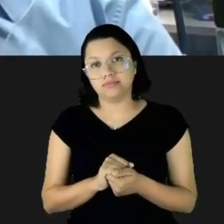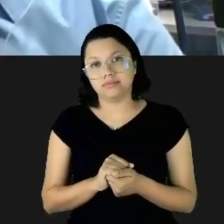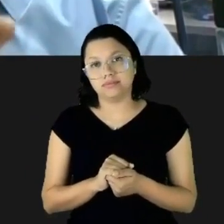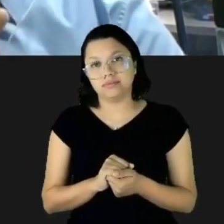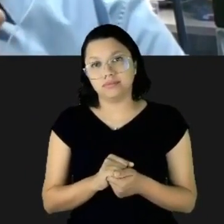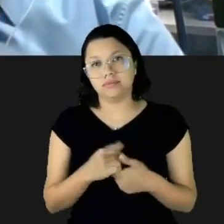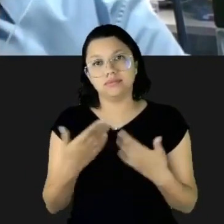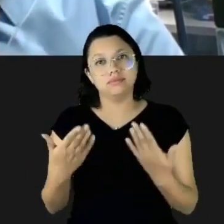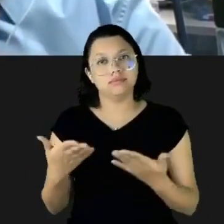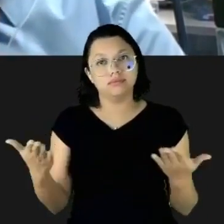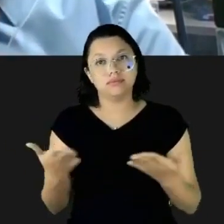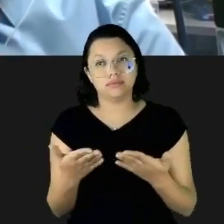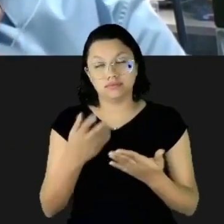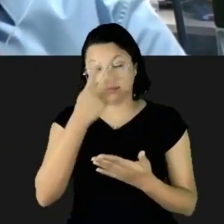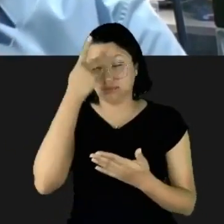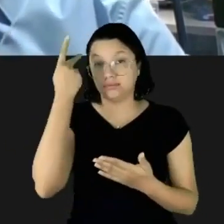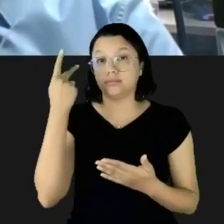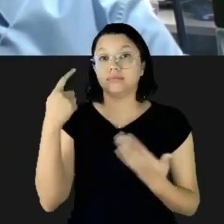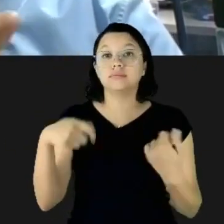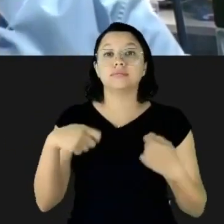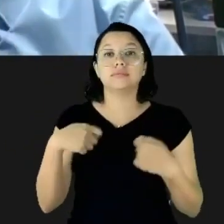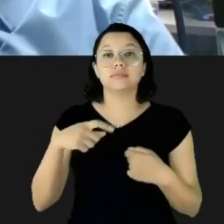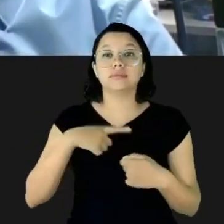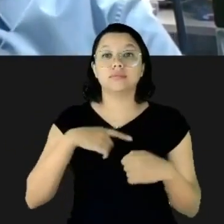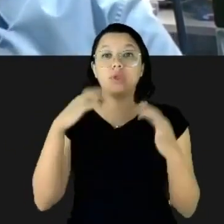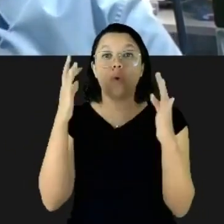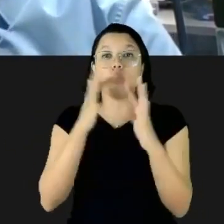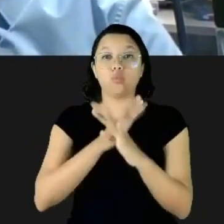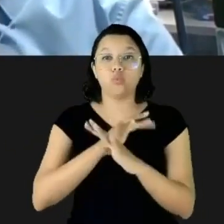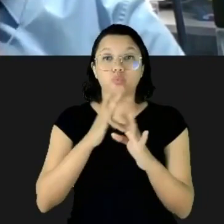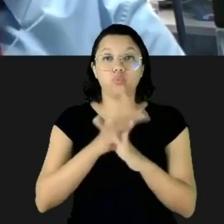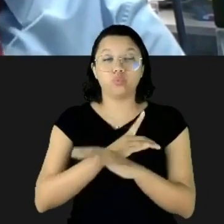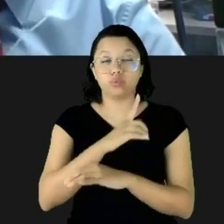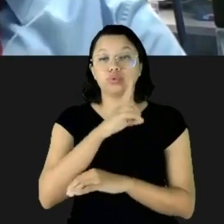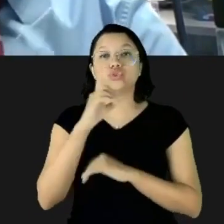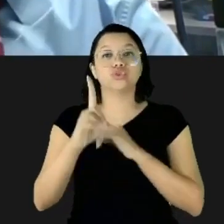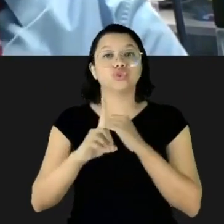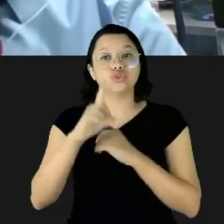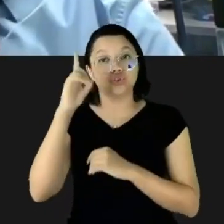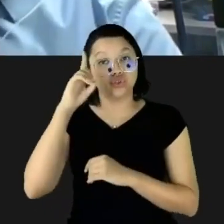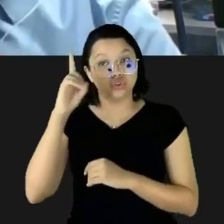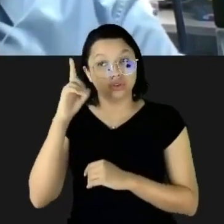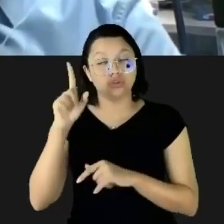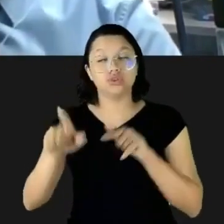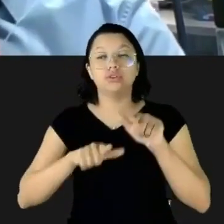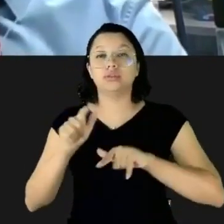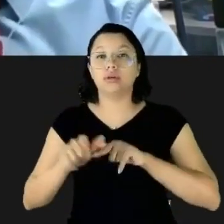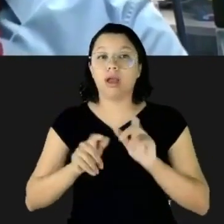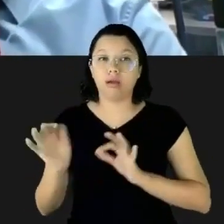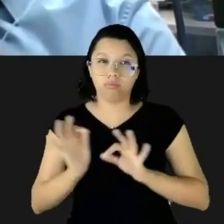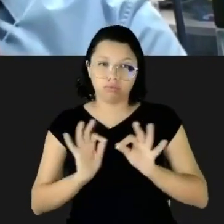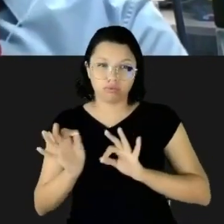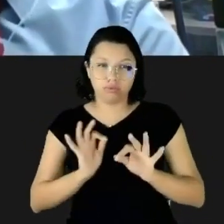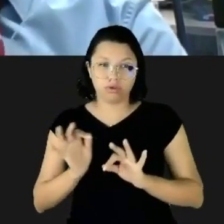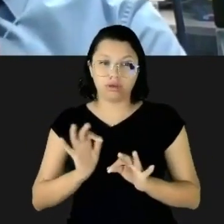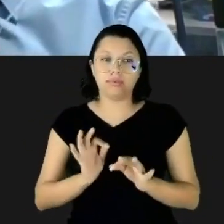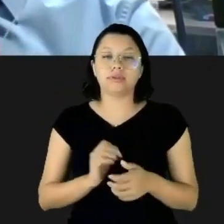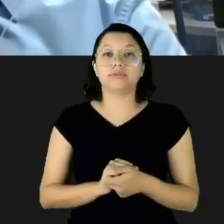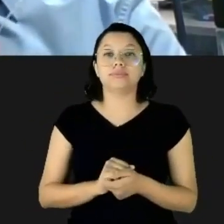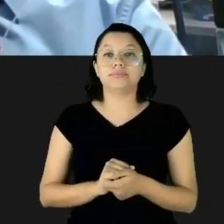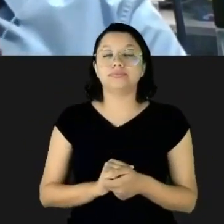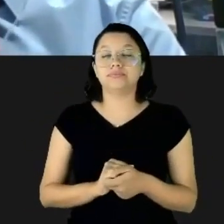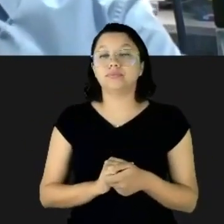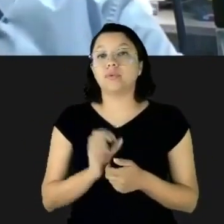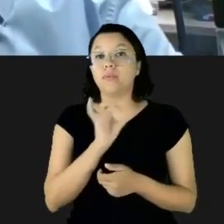Então, essas pessoas precisam ter o fluxo de trabalho programado, cada um fazendo o seu, escriturar isso, que